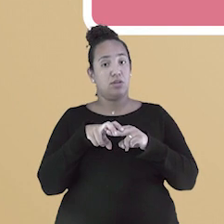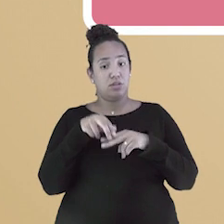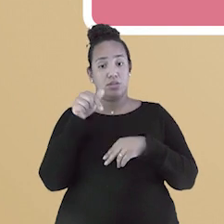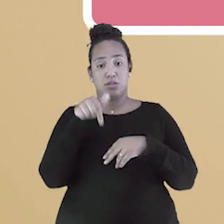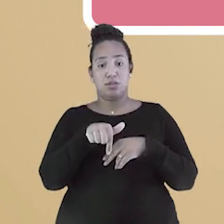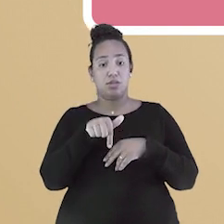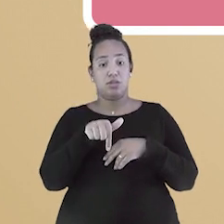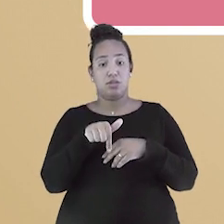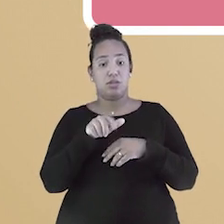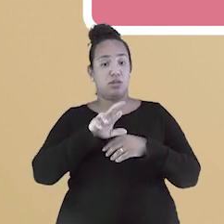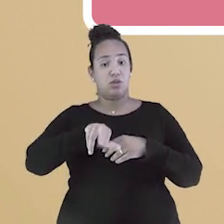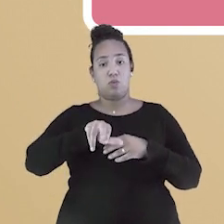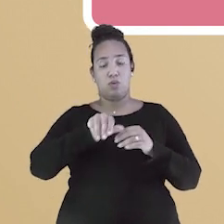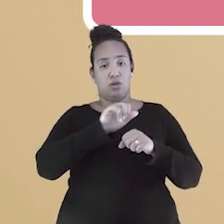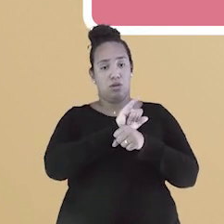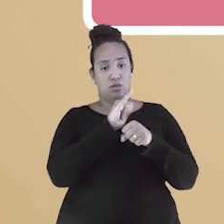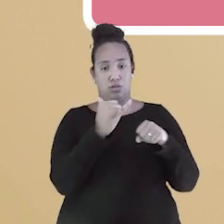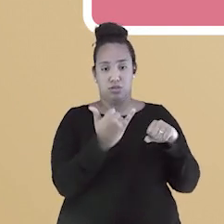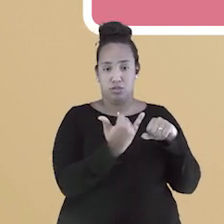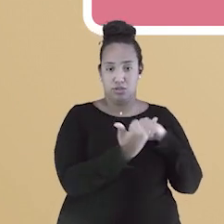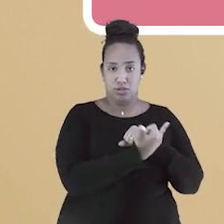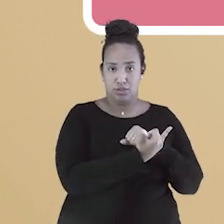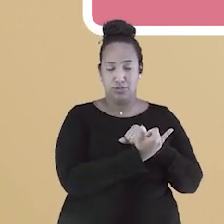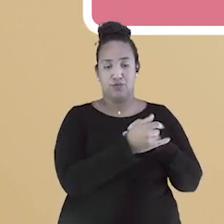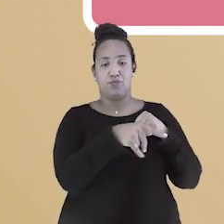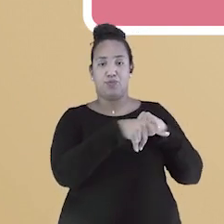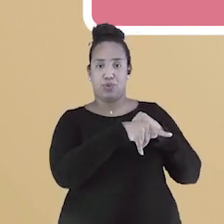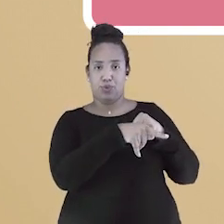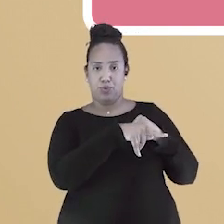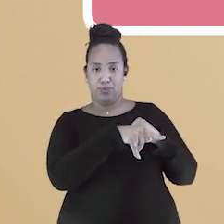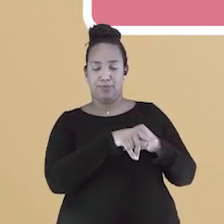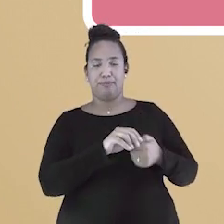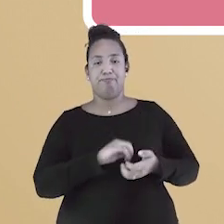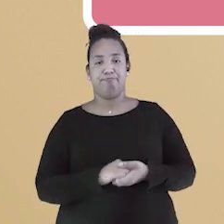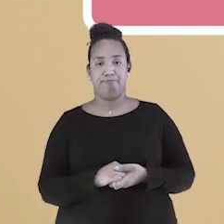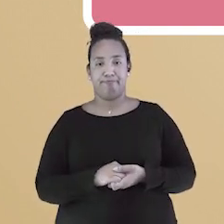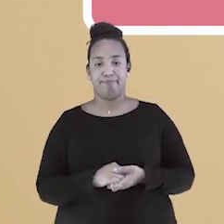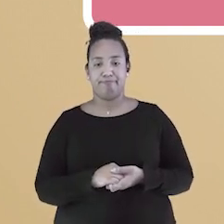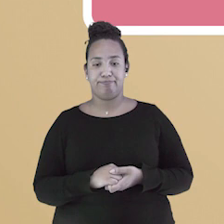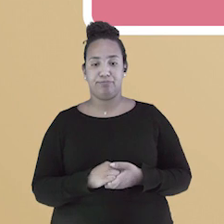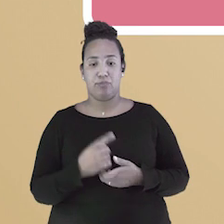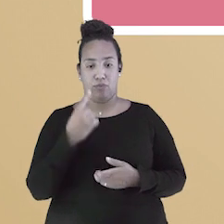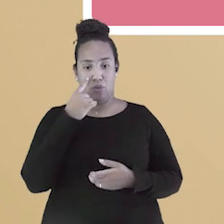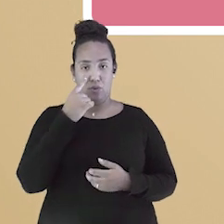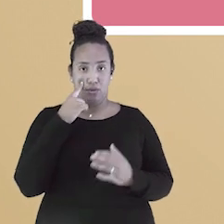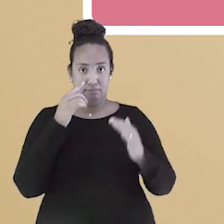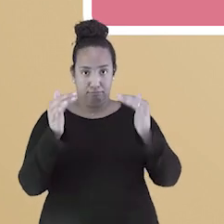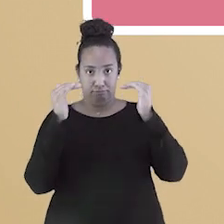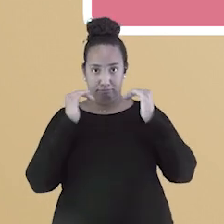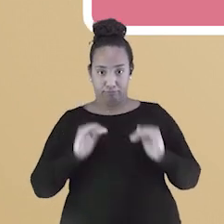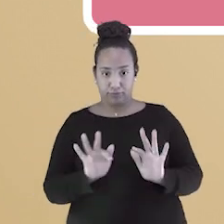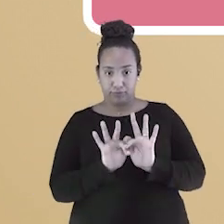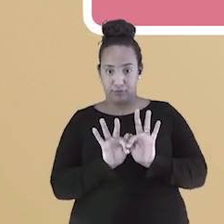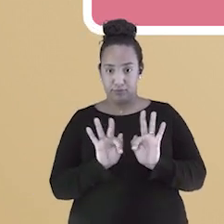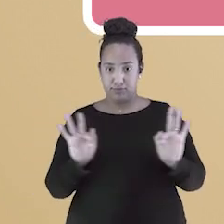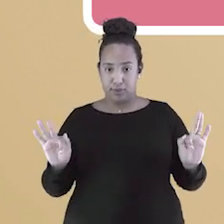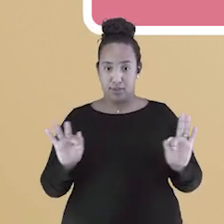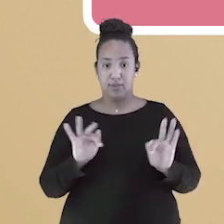consideradas adjetivos, mas sim pronomes. Como vemos abaixo, that house is